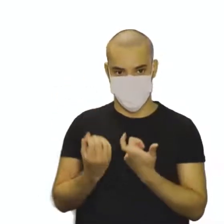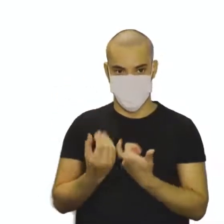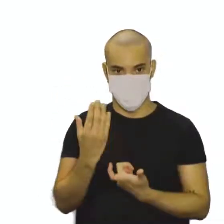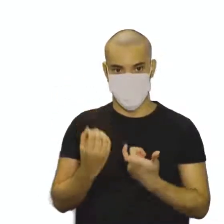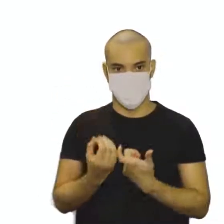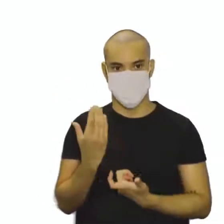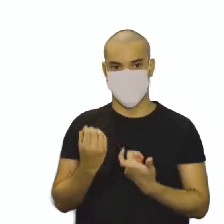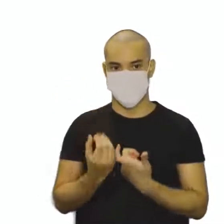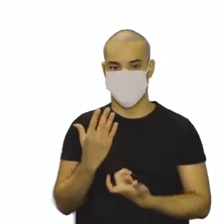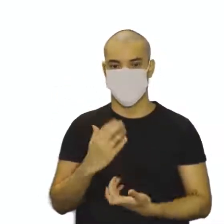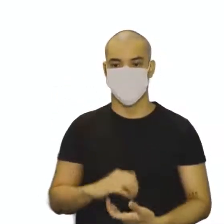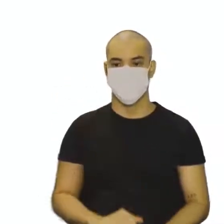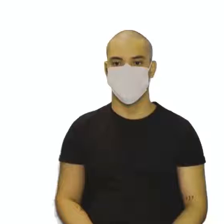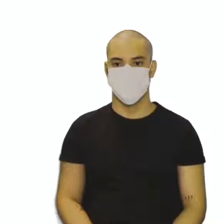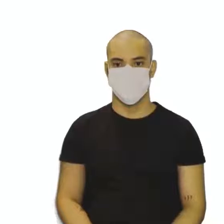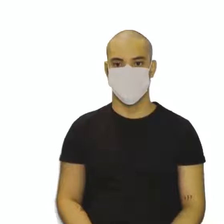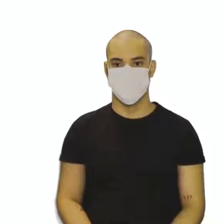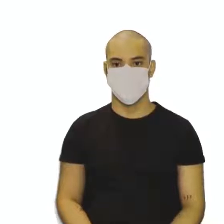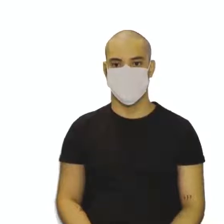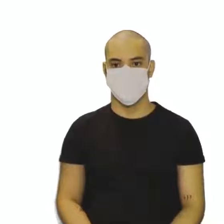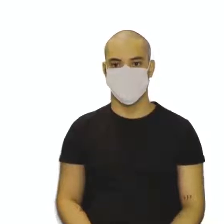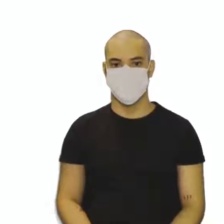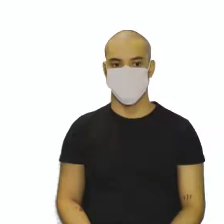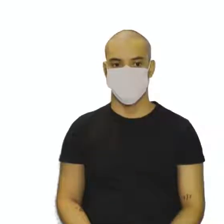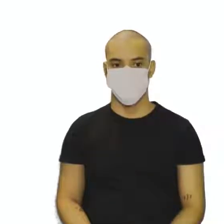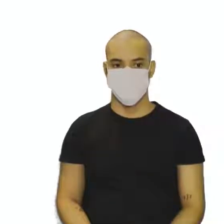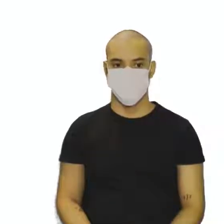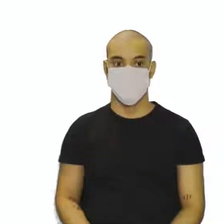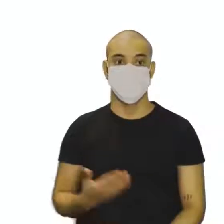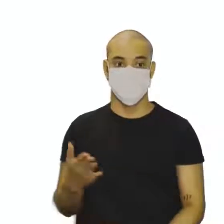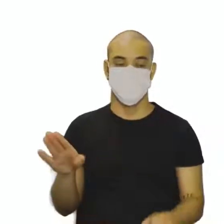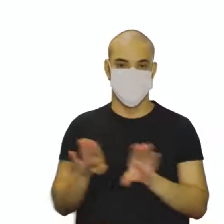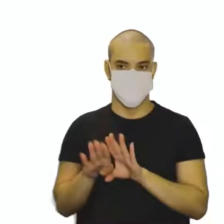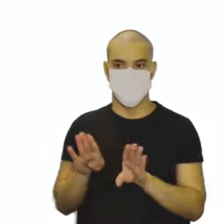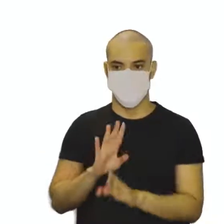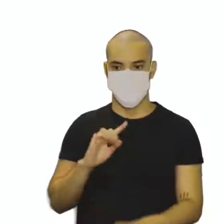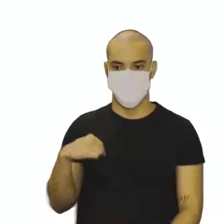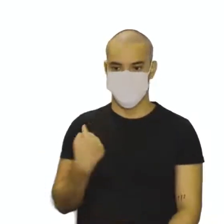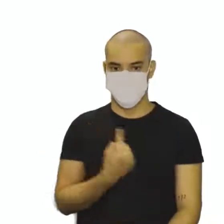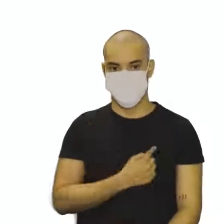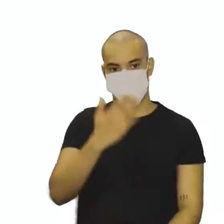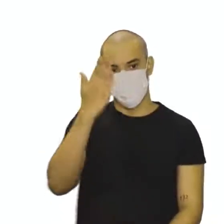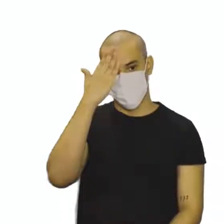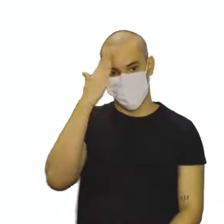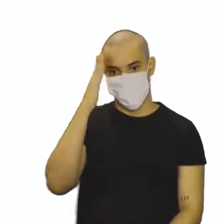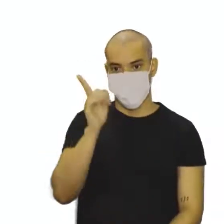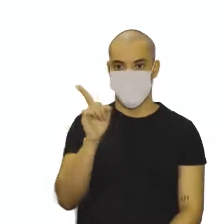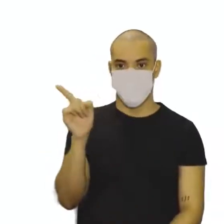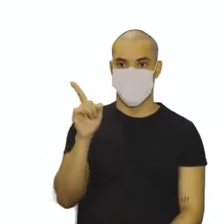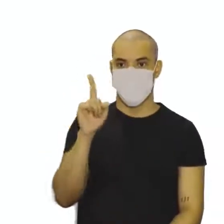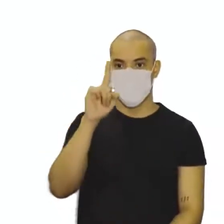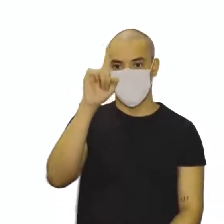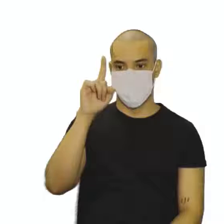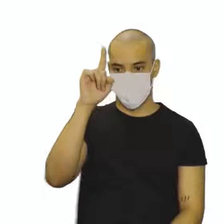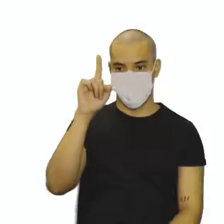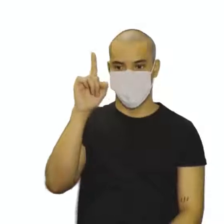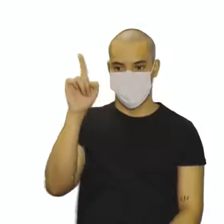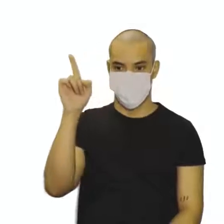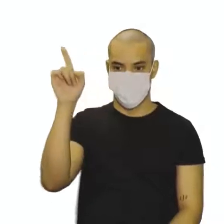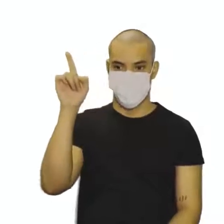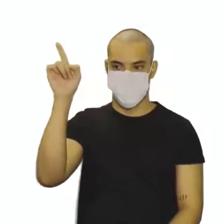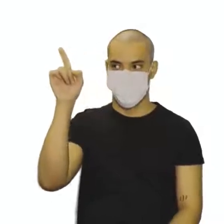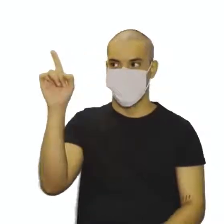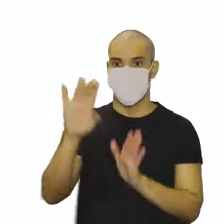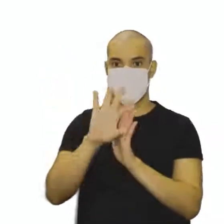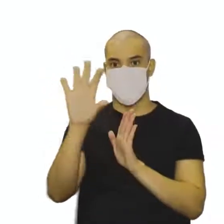fluxo magnético, tá? E aqui, só para nós vermos, aqui a simbologia da